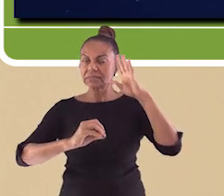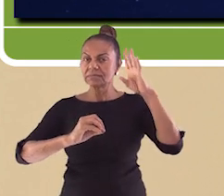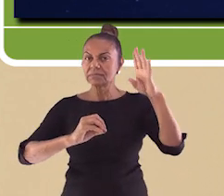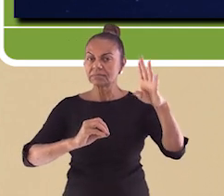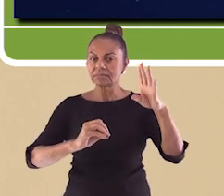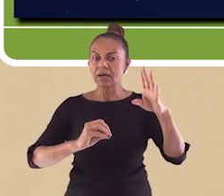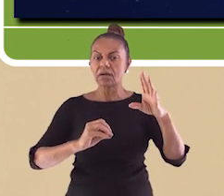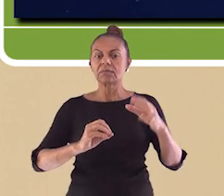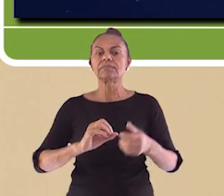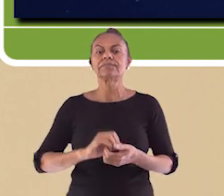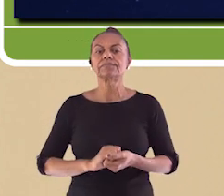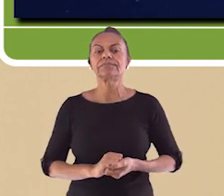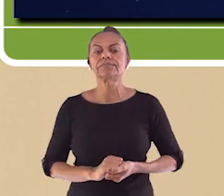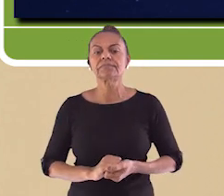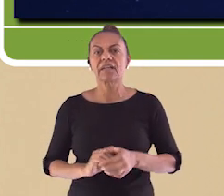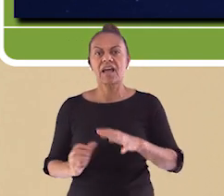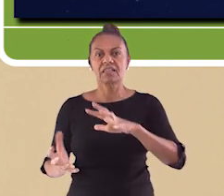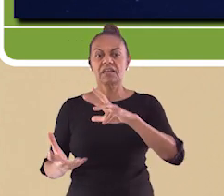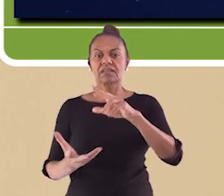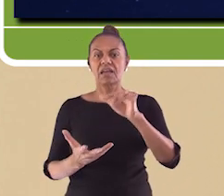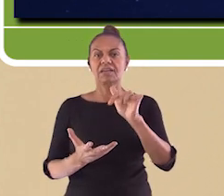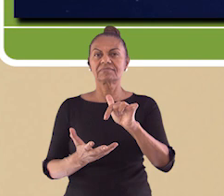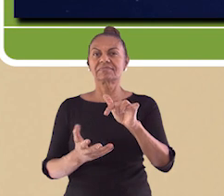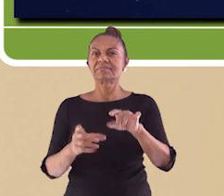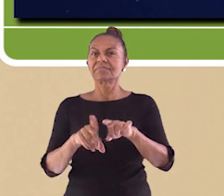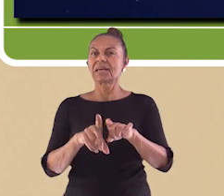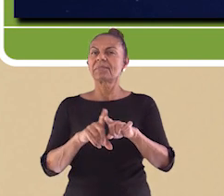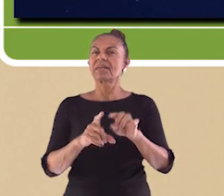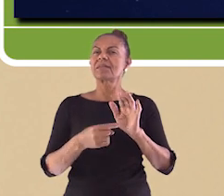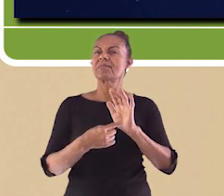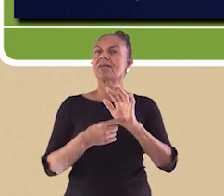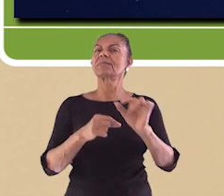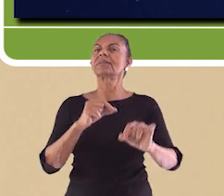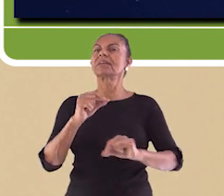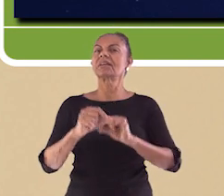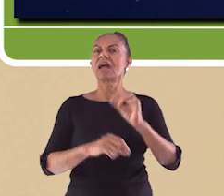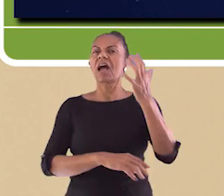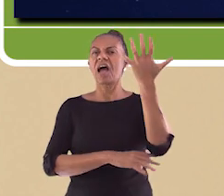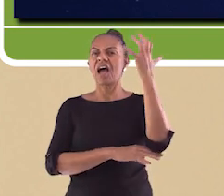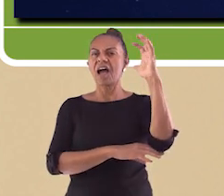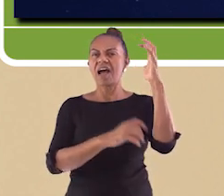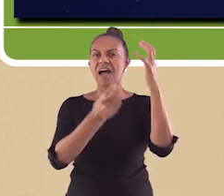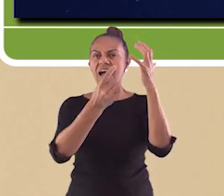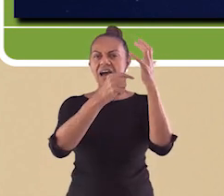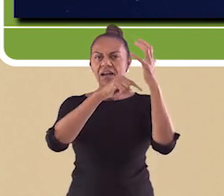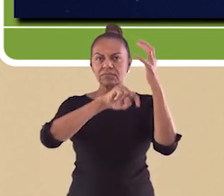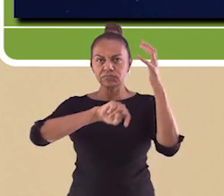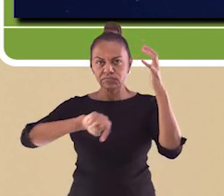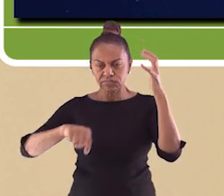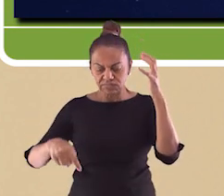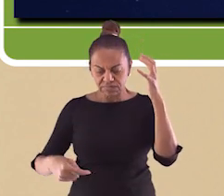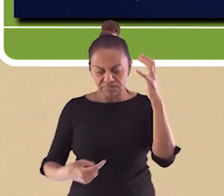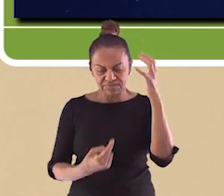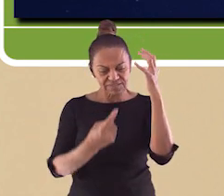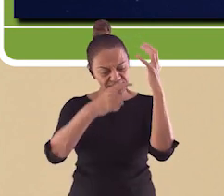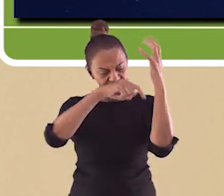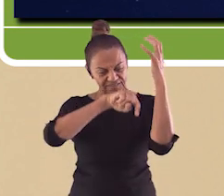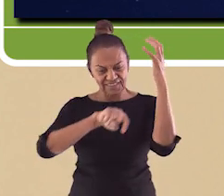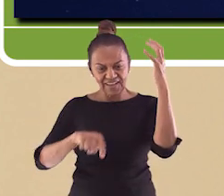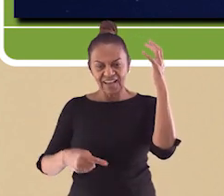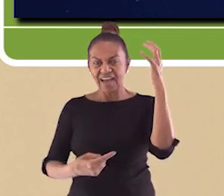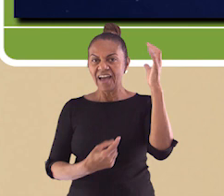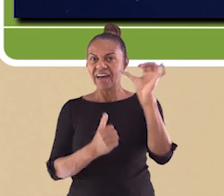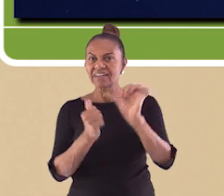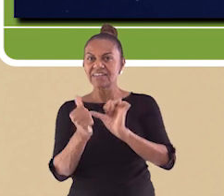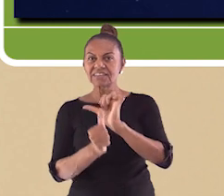Uma prova disso é seu papel no processo de fotossíntese, que forma, ao final, não apenas a glicose como fonte de